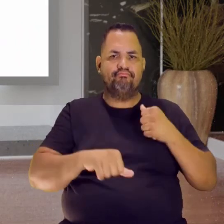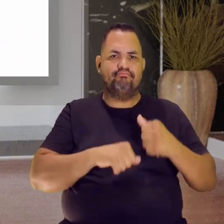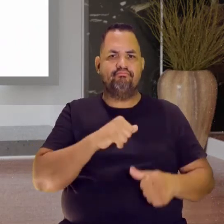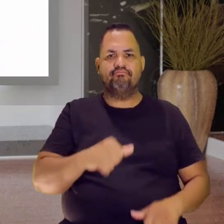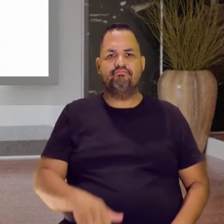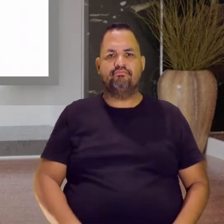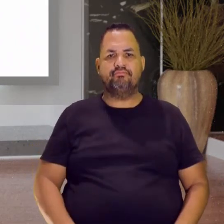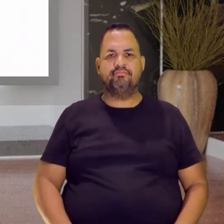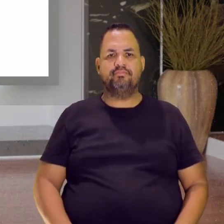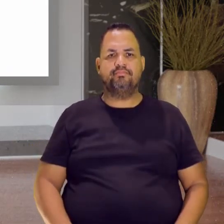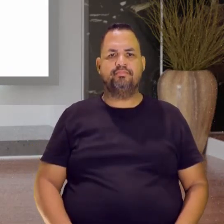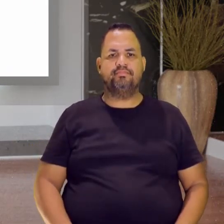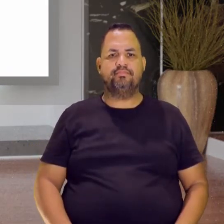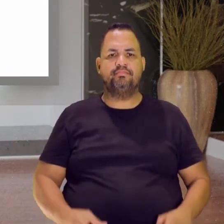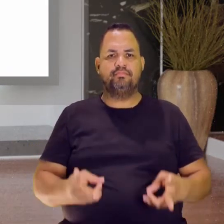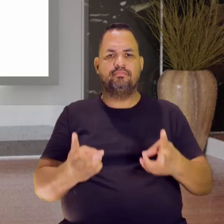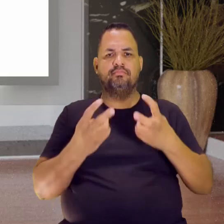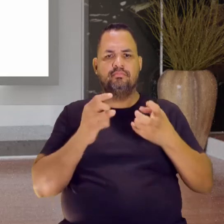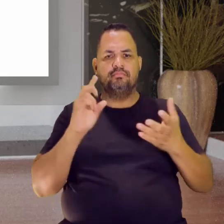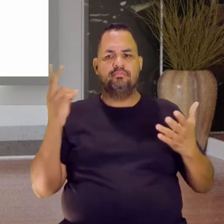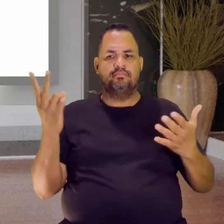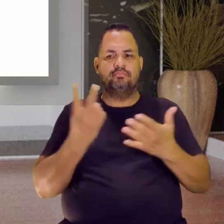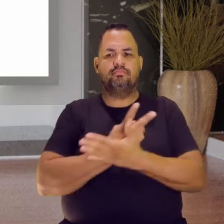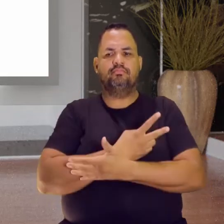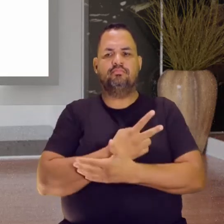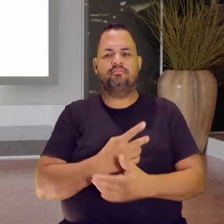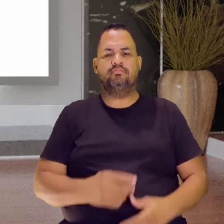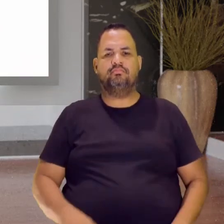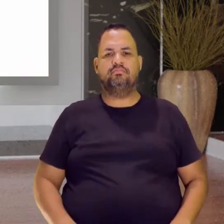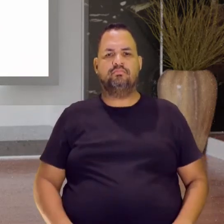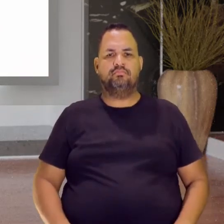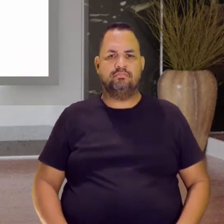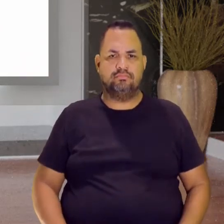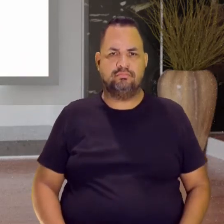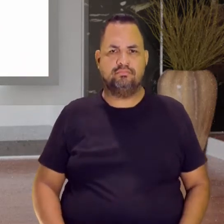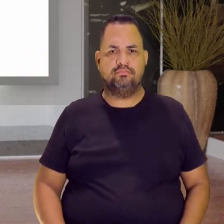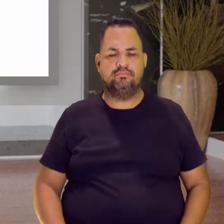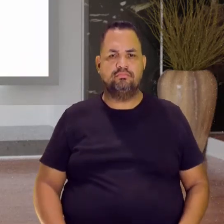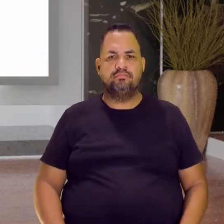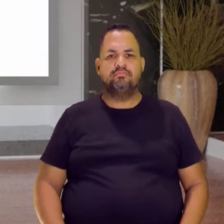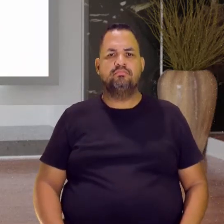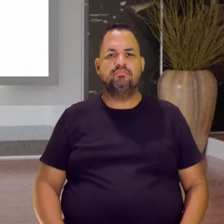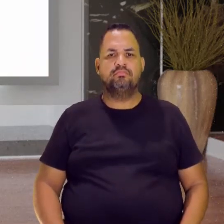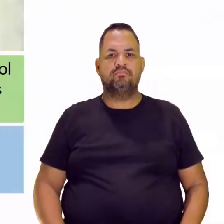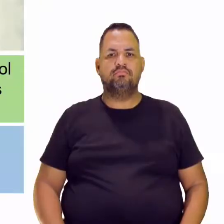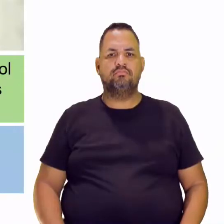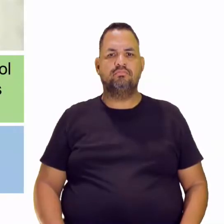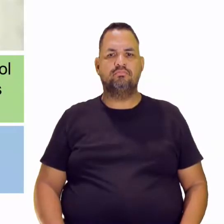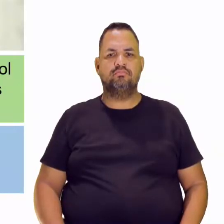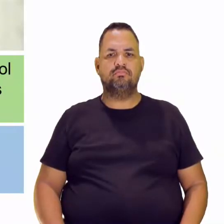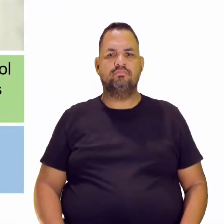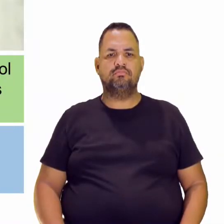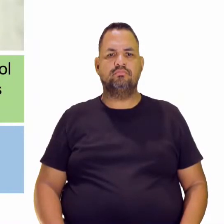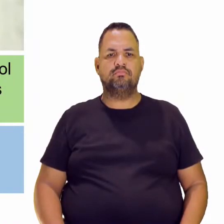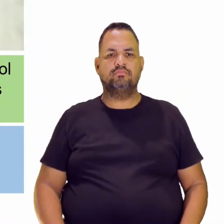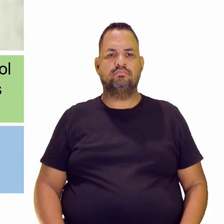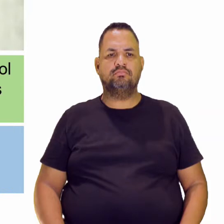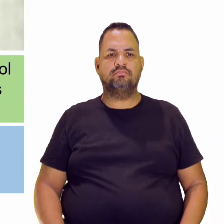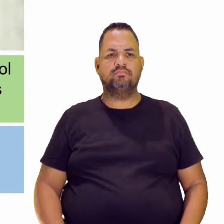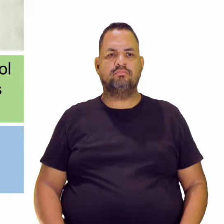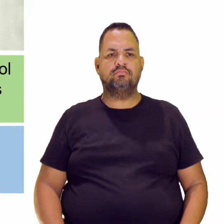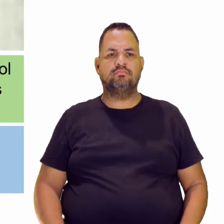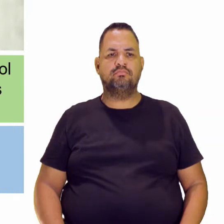aqui, vamos perceber o que aconteceu com a exposição de Anita Malfatti. Vamos lá para o nosso